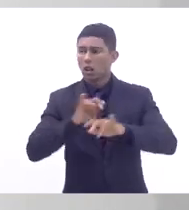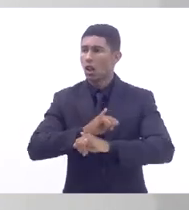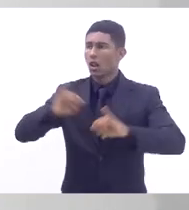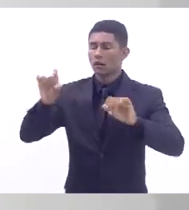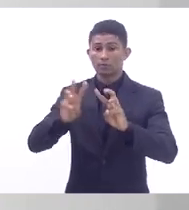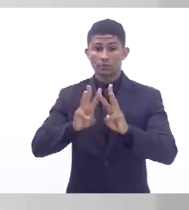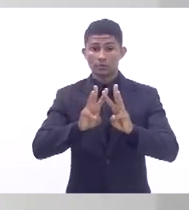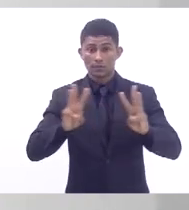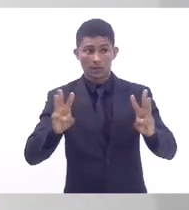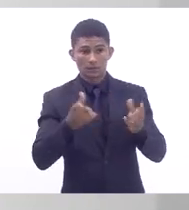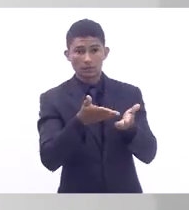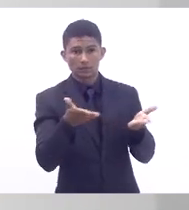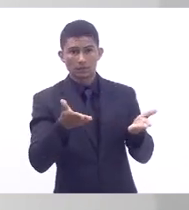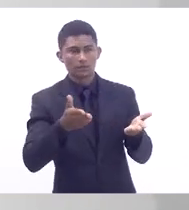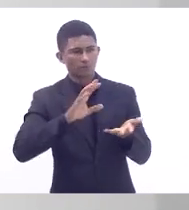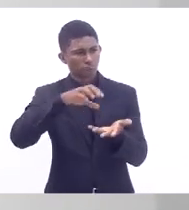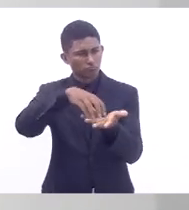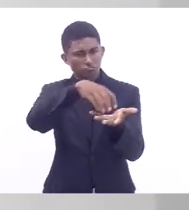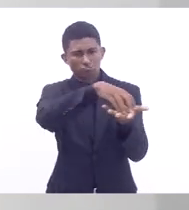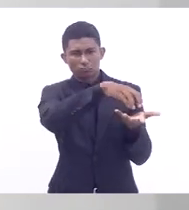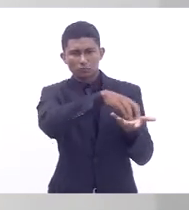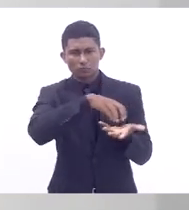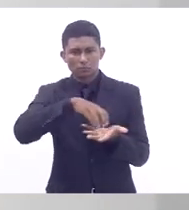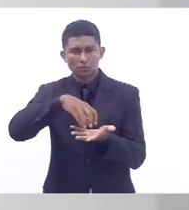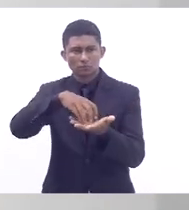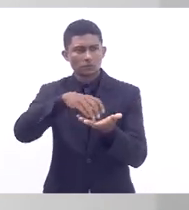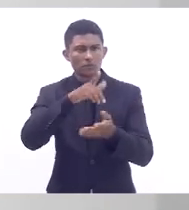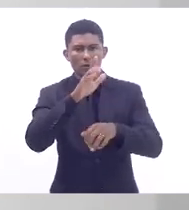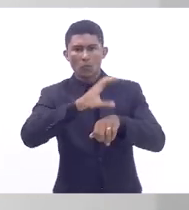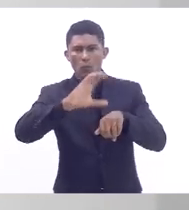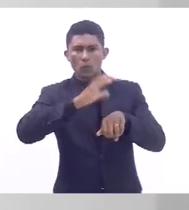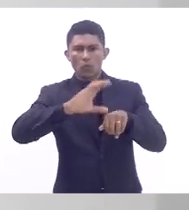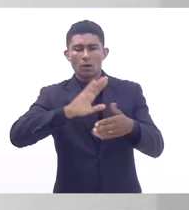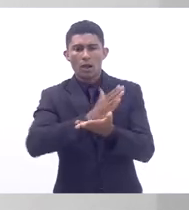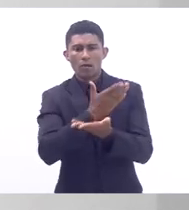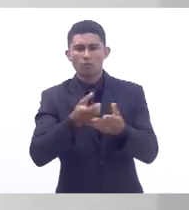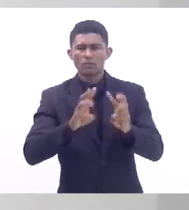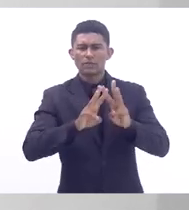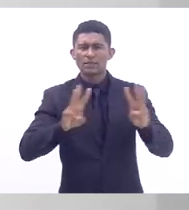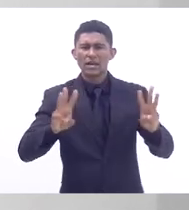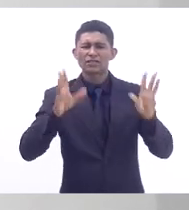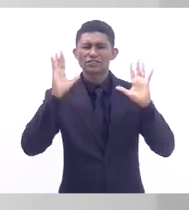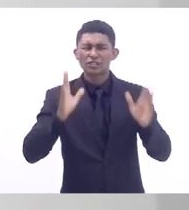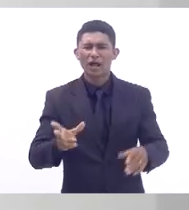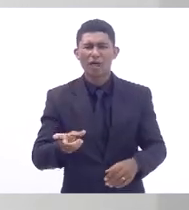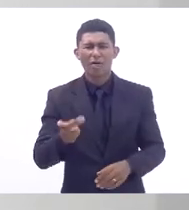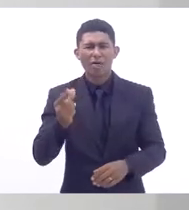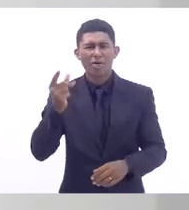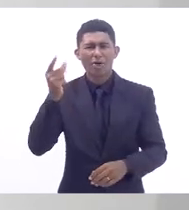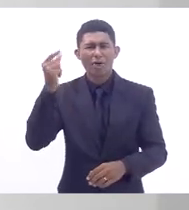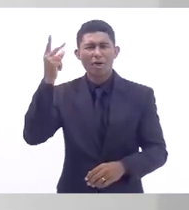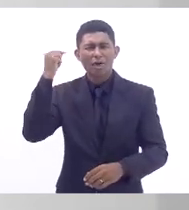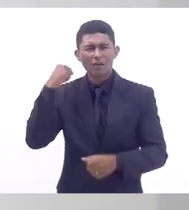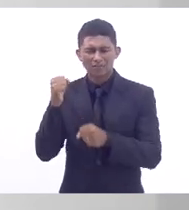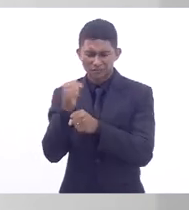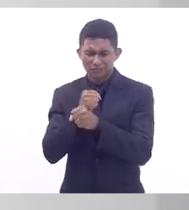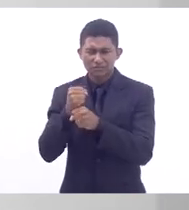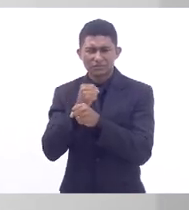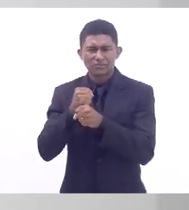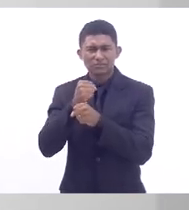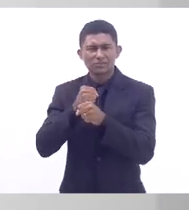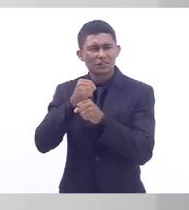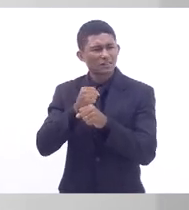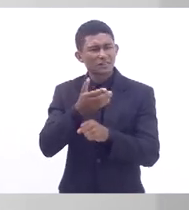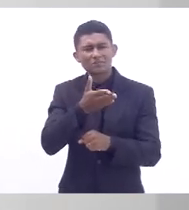sites de alguns centros de algumas de alguns cursos estão desatualizados da anos em algumas páginas